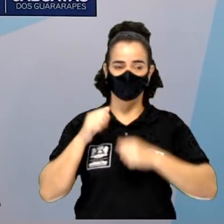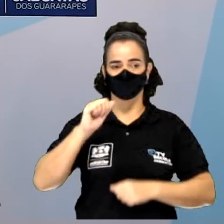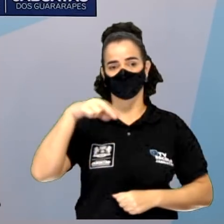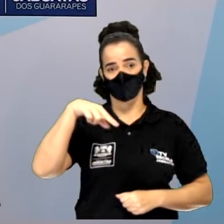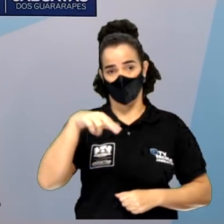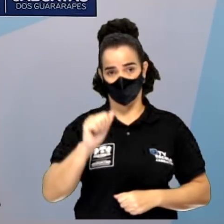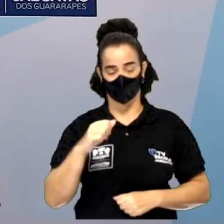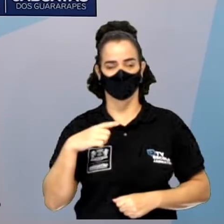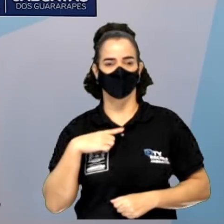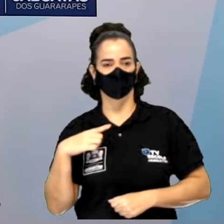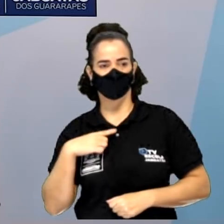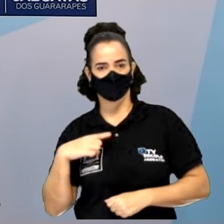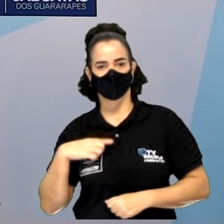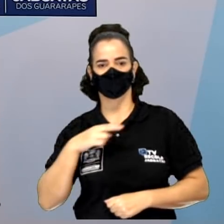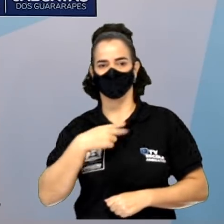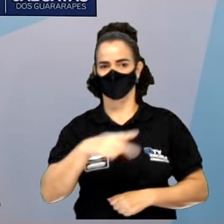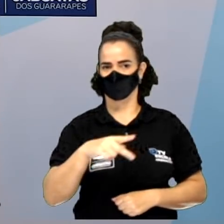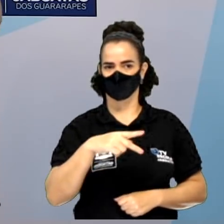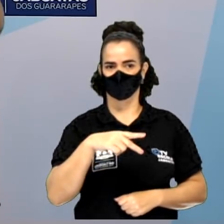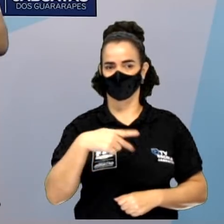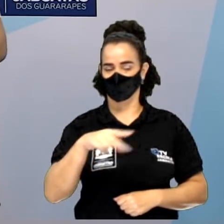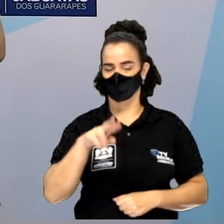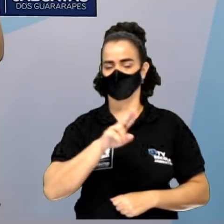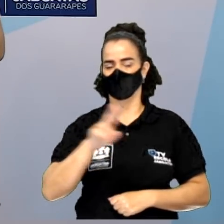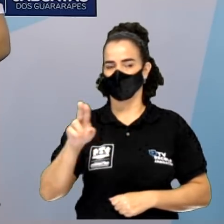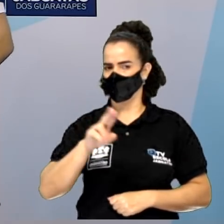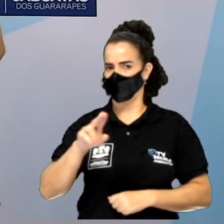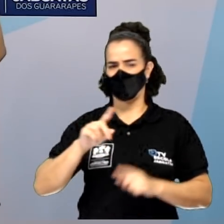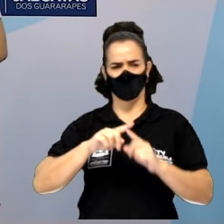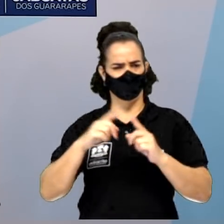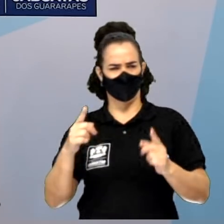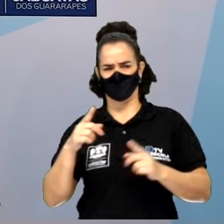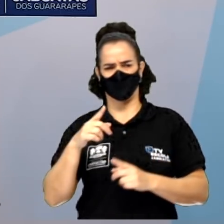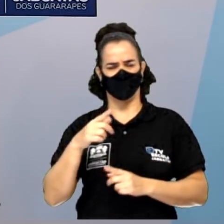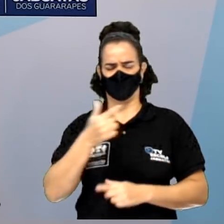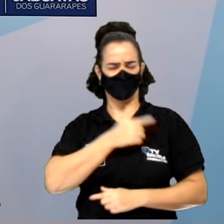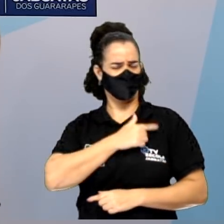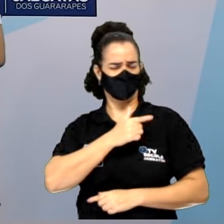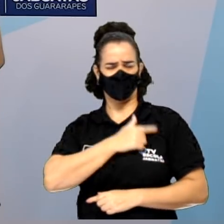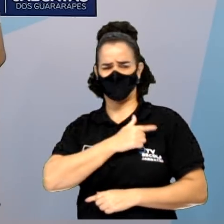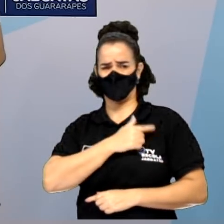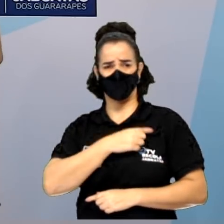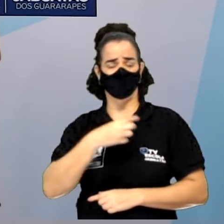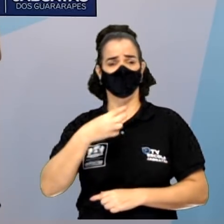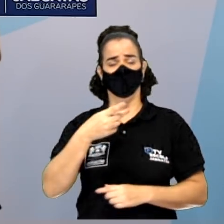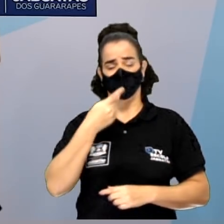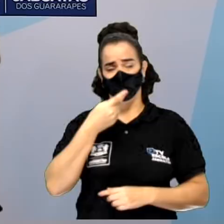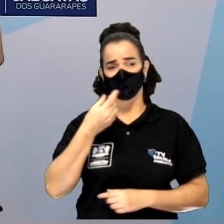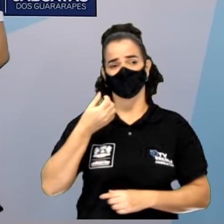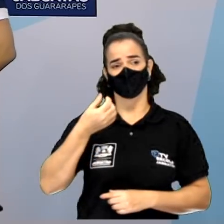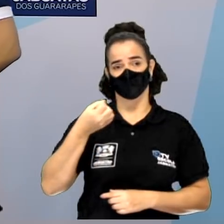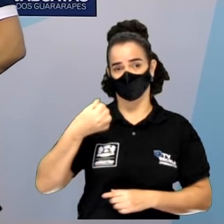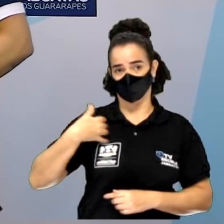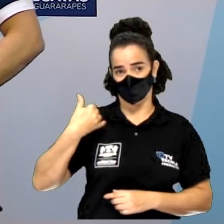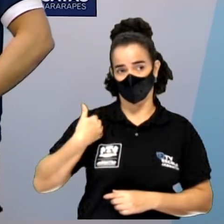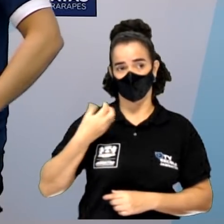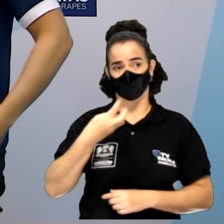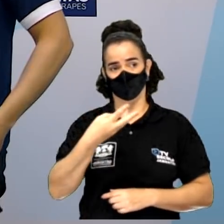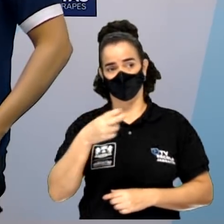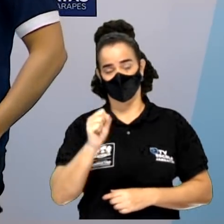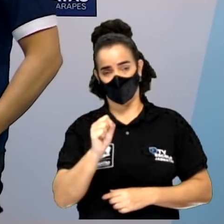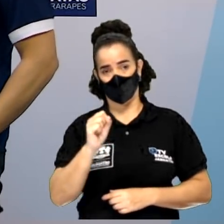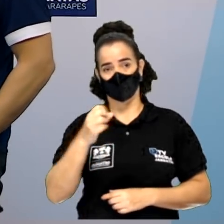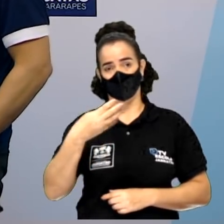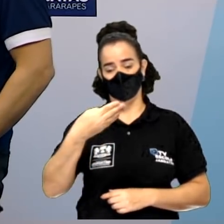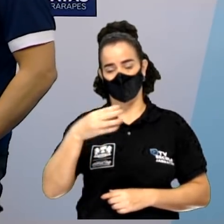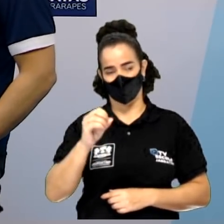tinha esse nome, mas não parecia um dragão, não era uma mulher feia, era uma mulher bonita. Ele até fala entre os seus 38 e 40 anos. Então a única característica que não